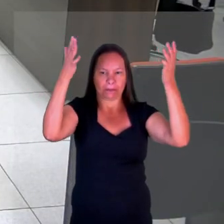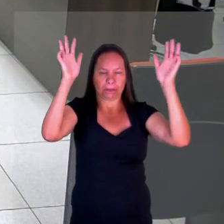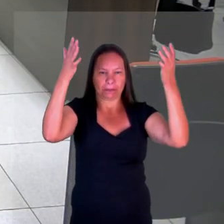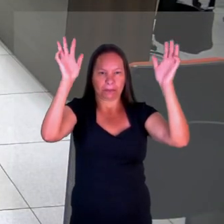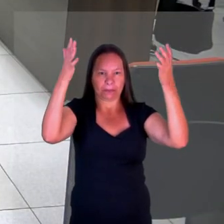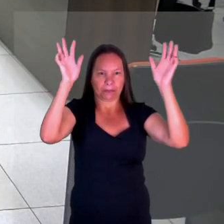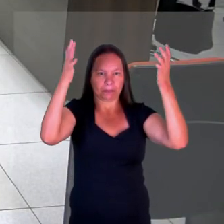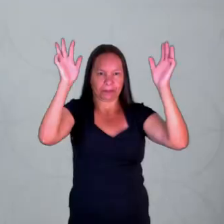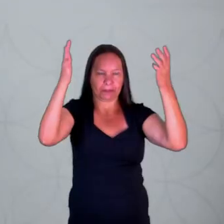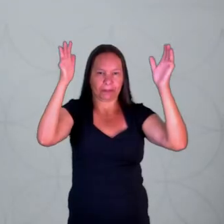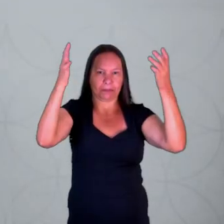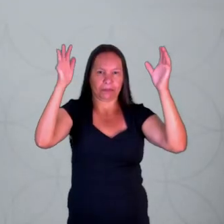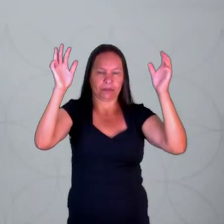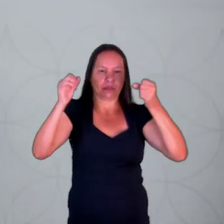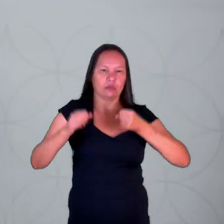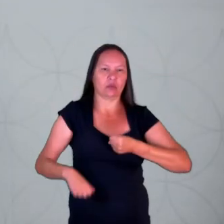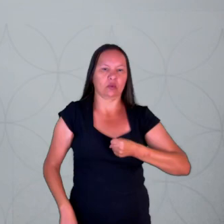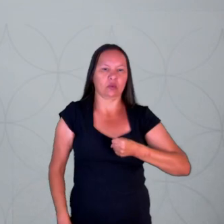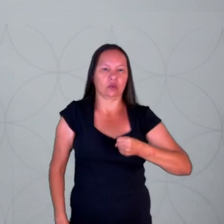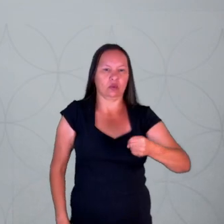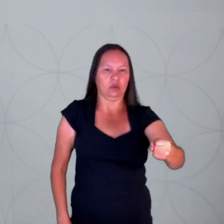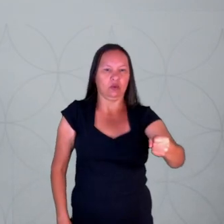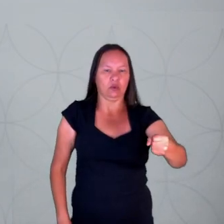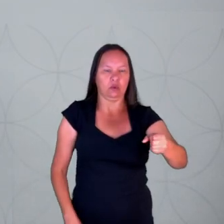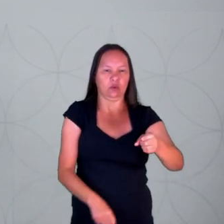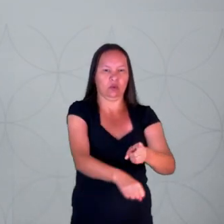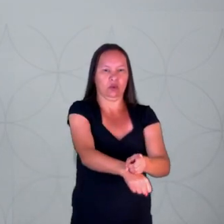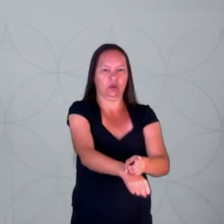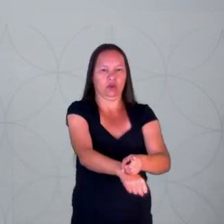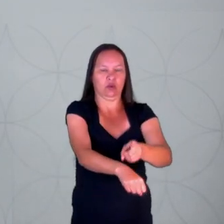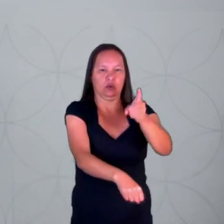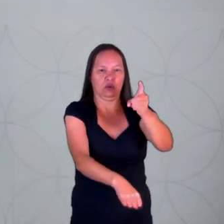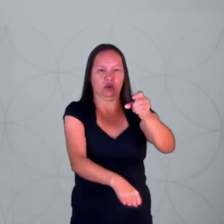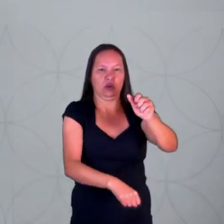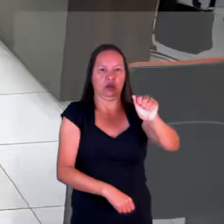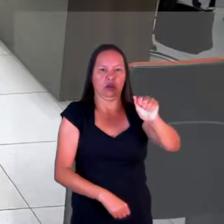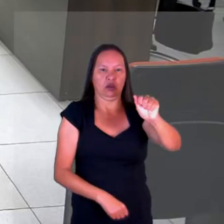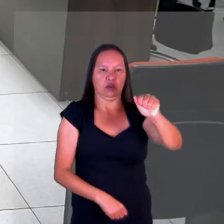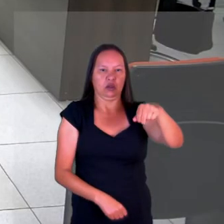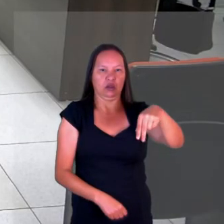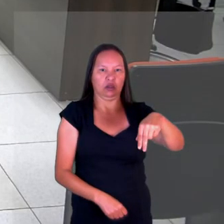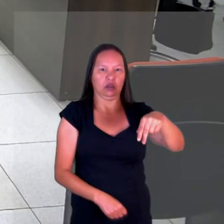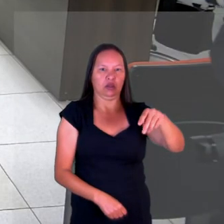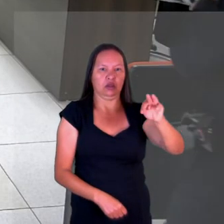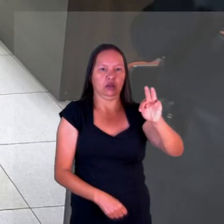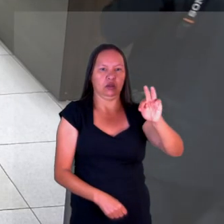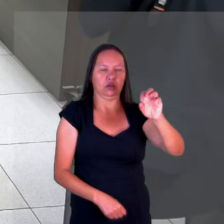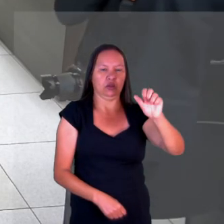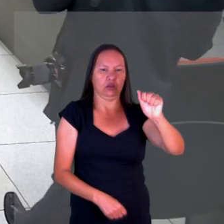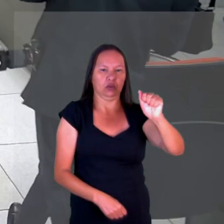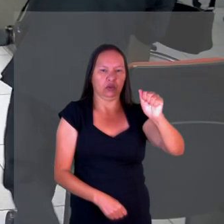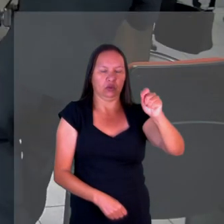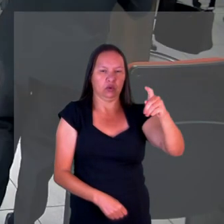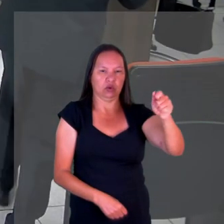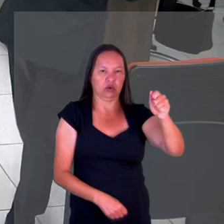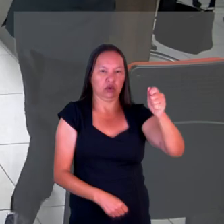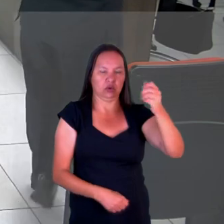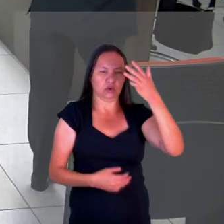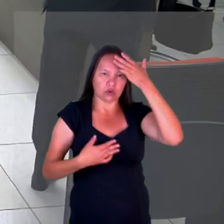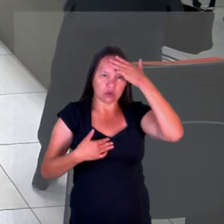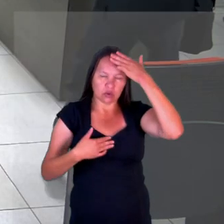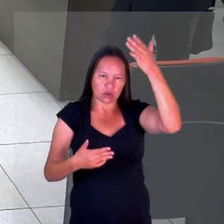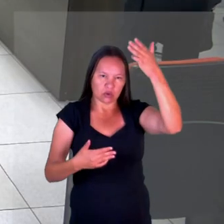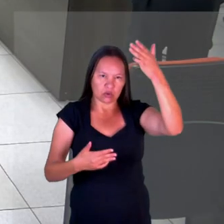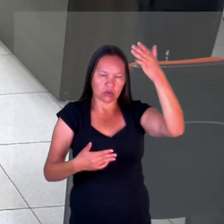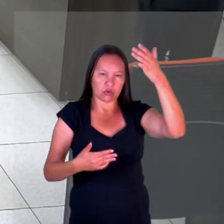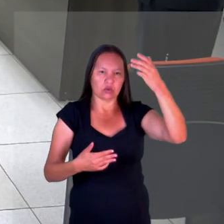obrigada com a palavra o Dr Antônio Pereira Duarte Muito obrigado um cordial Bom